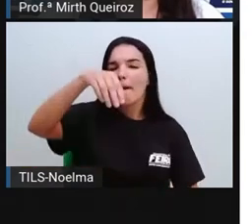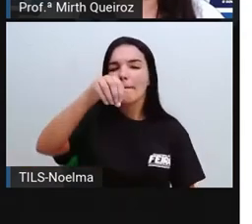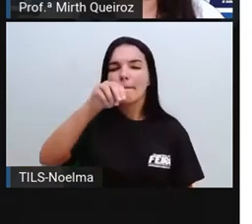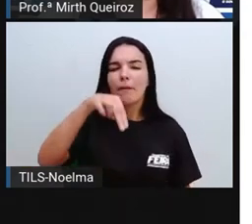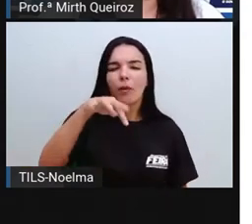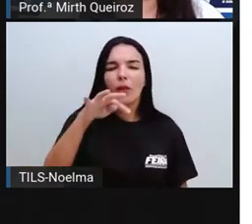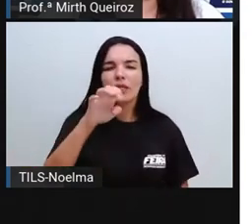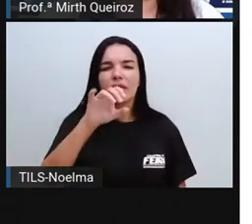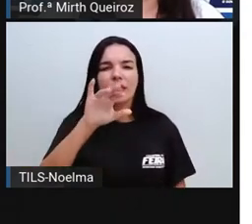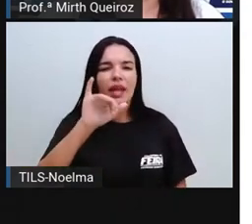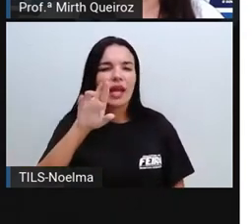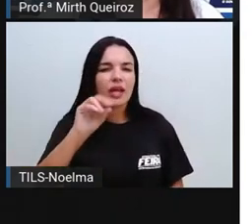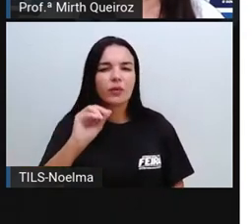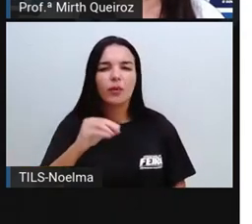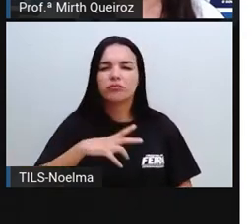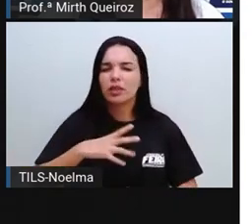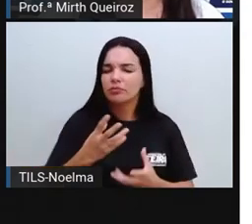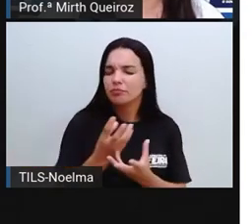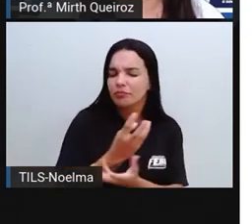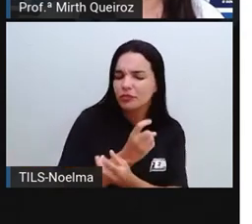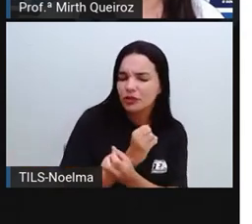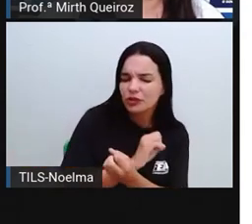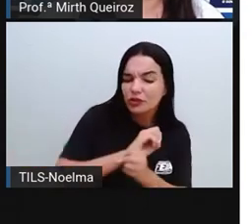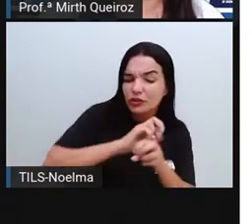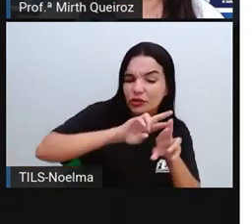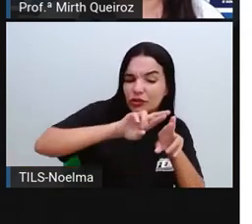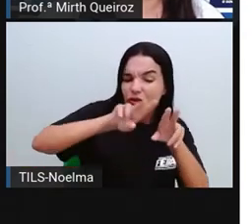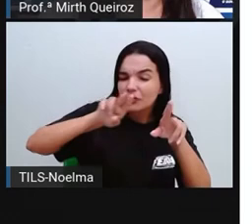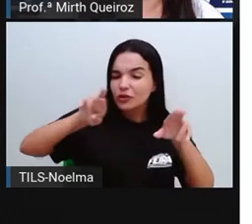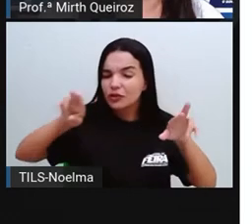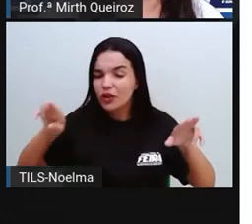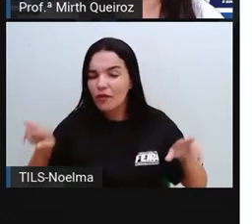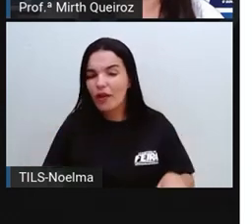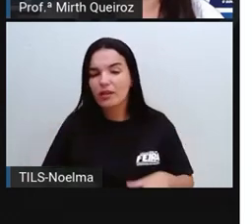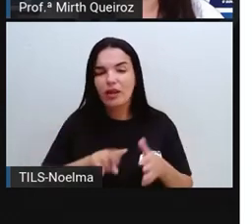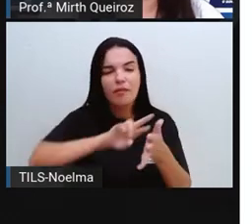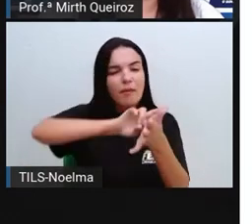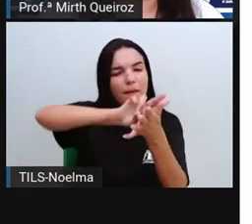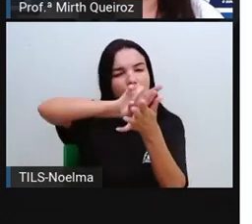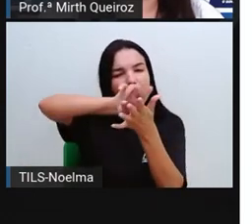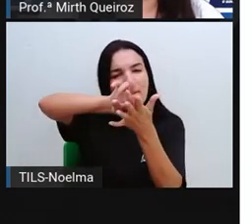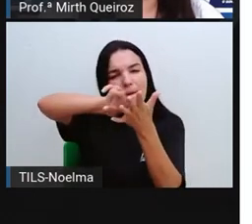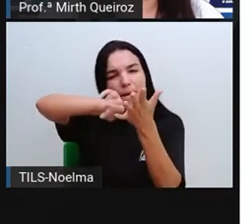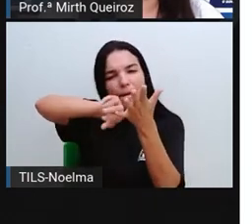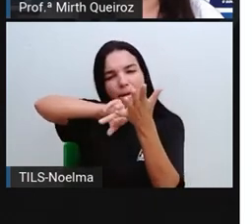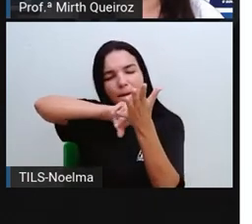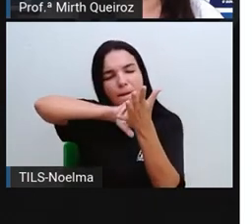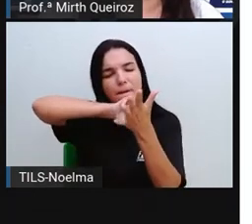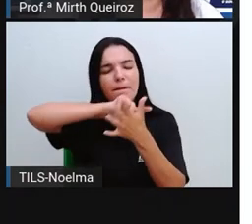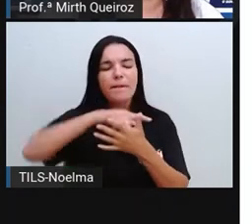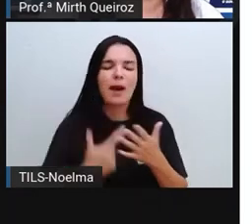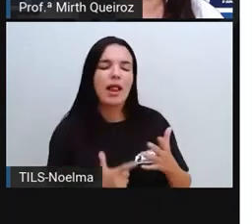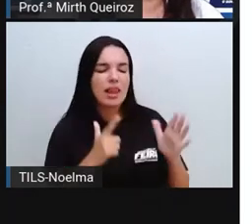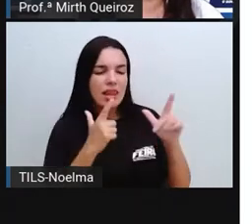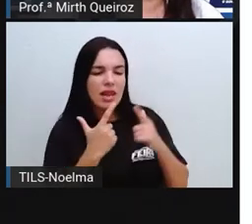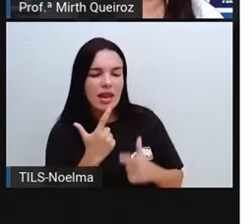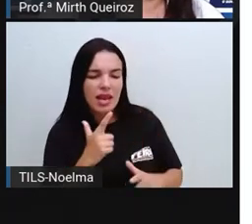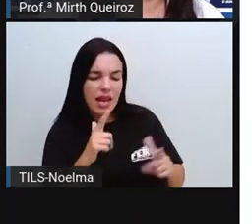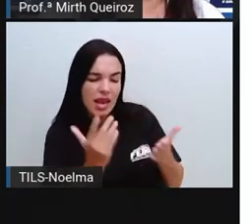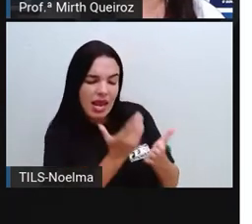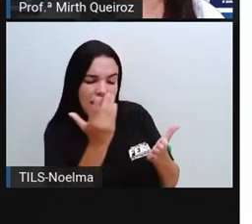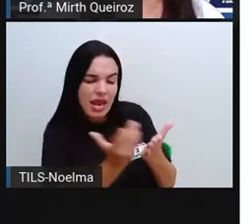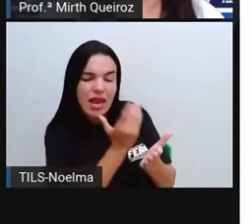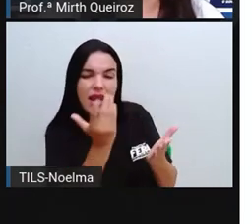da Biblioteca das Moças, o Sítio do Pica-Pau Amarelo, as florestas africanas, castelos e cidades